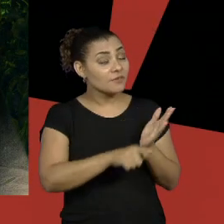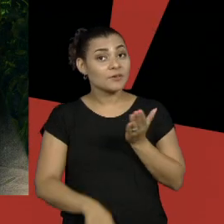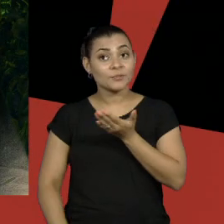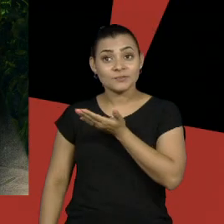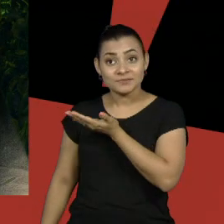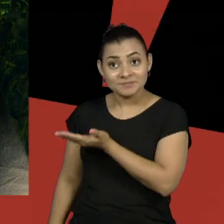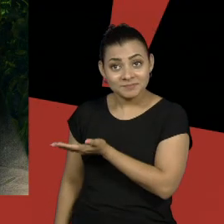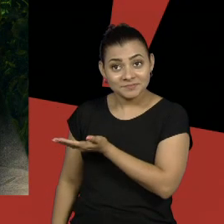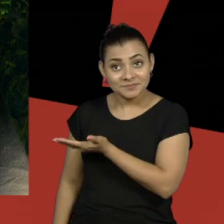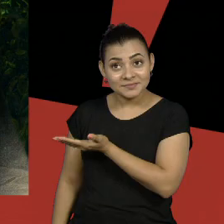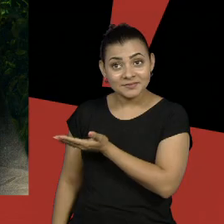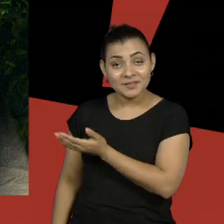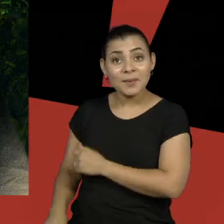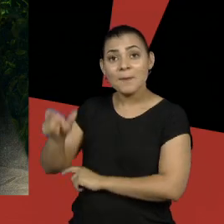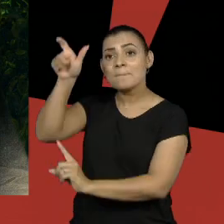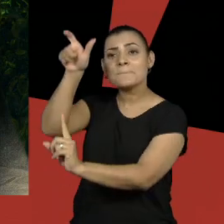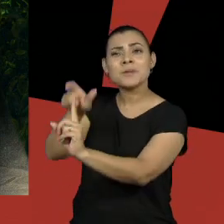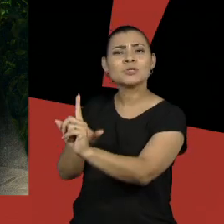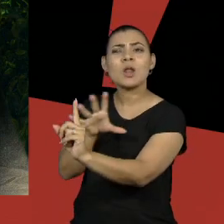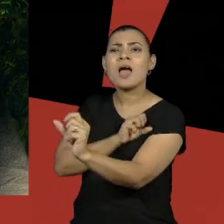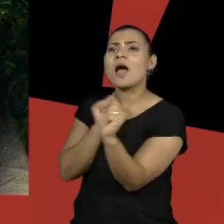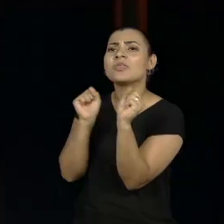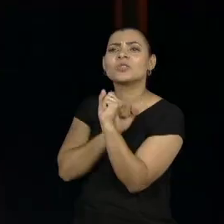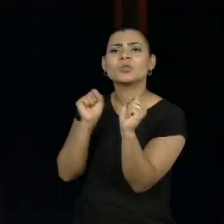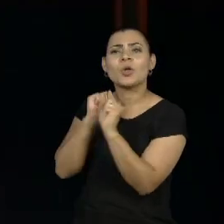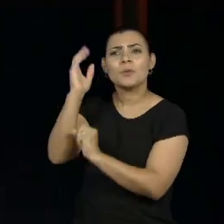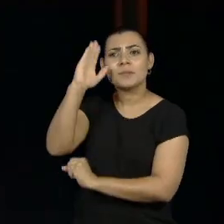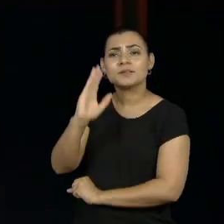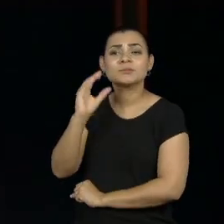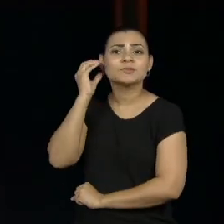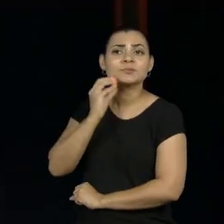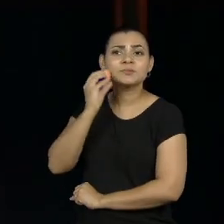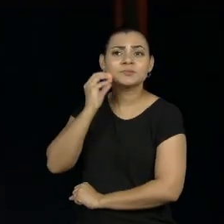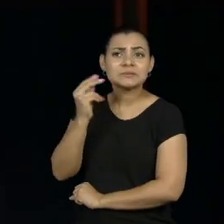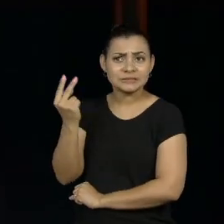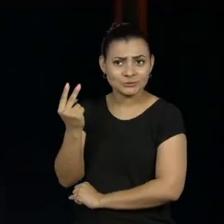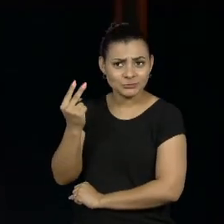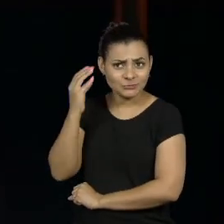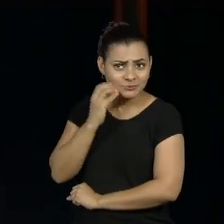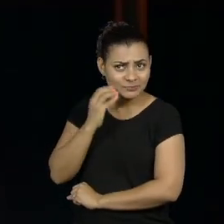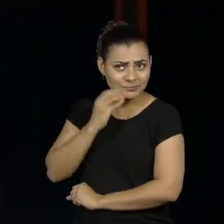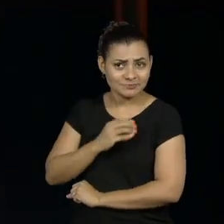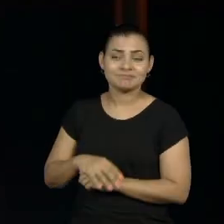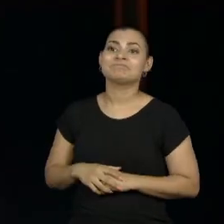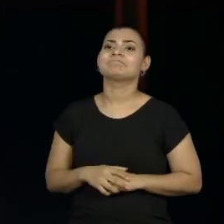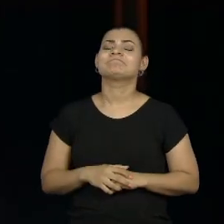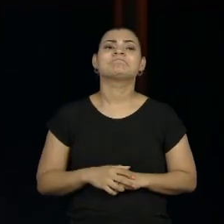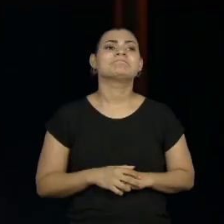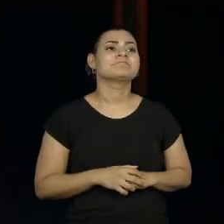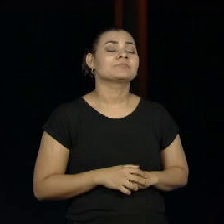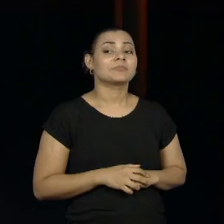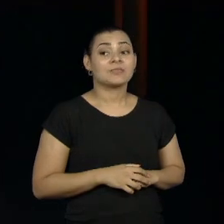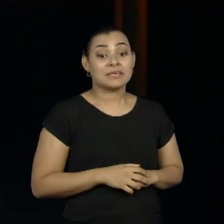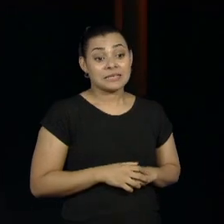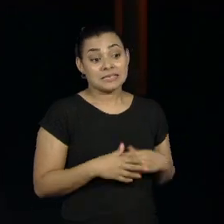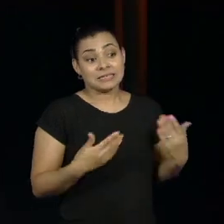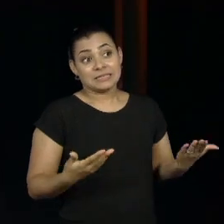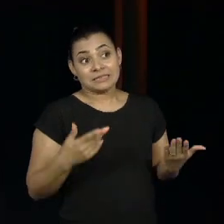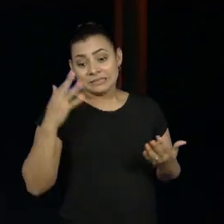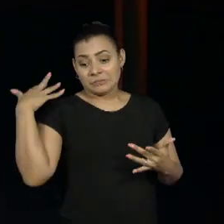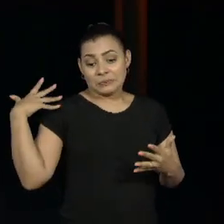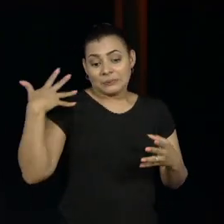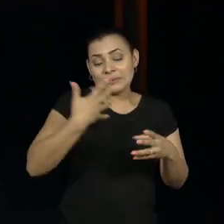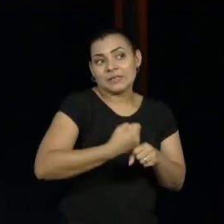sobre o meu personagem favorito da história do Brasil Dom Pedro Segundo é qual foi o legado dele